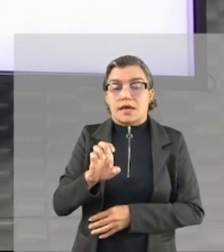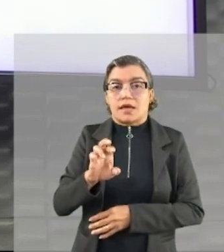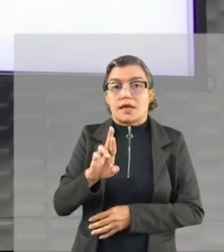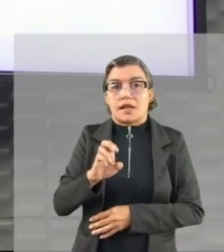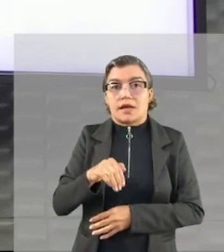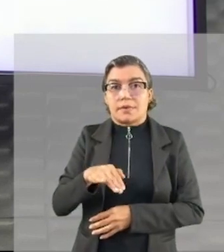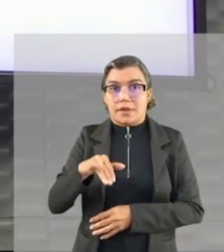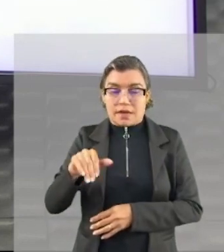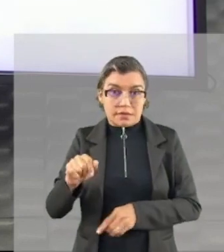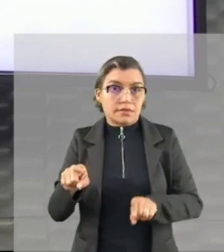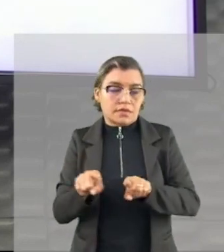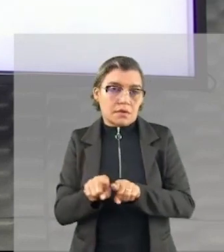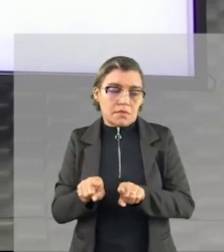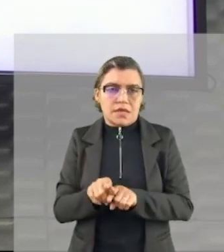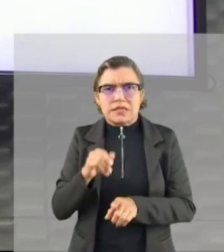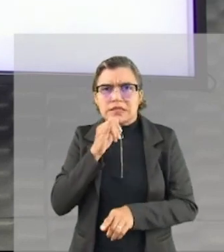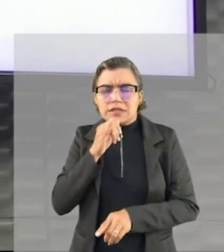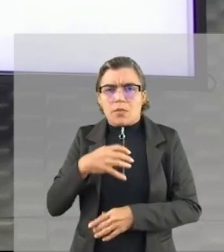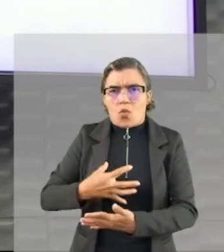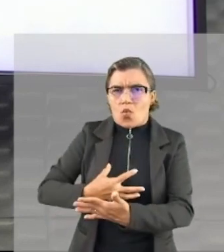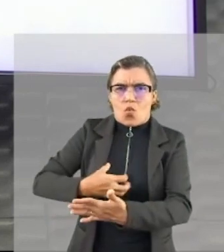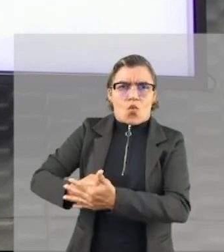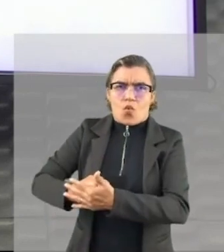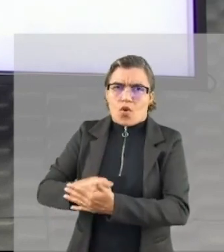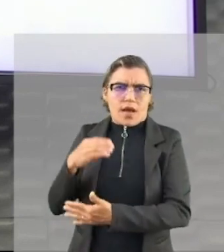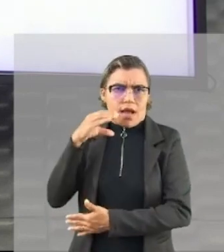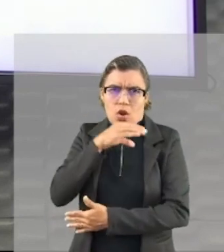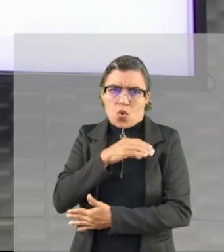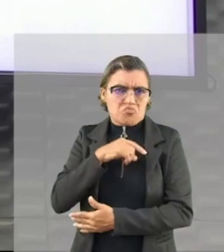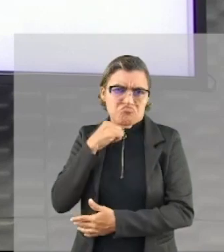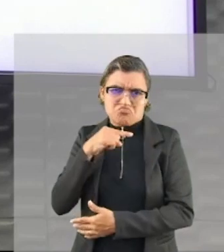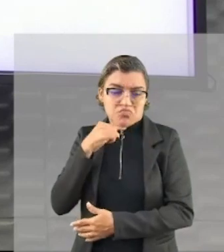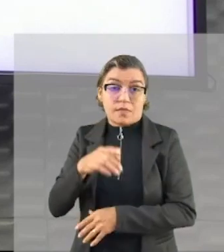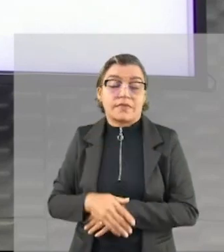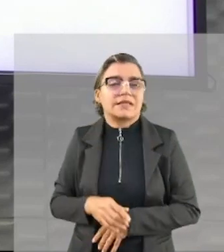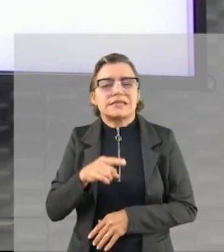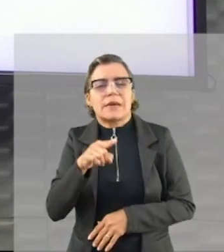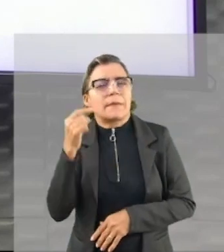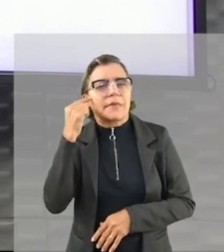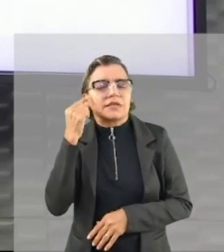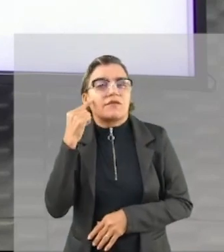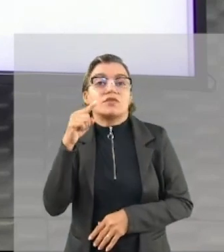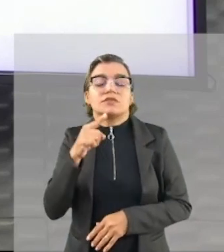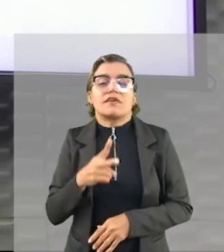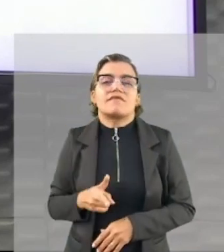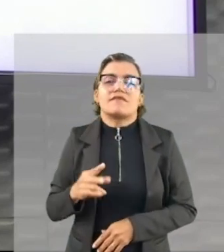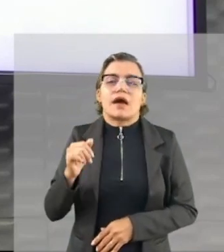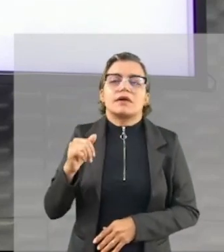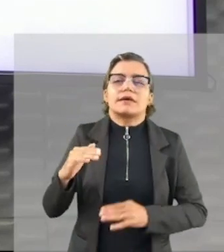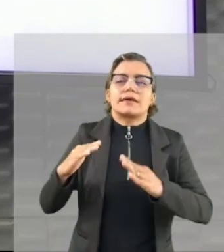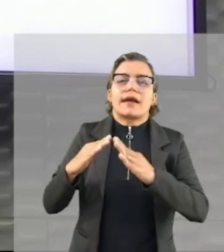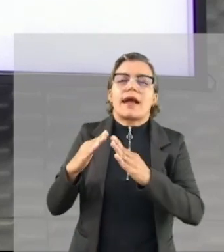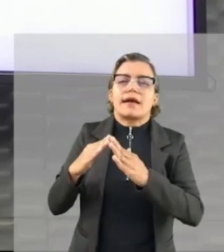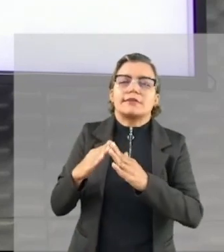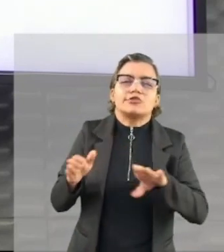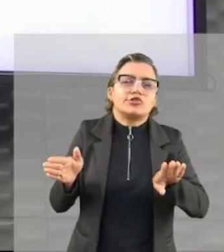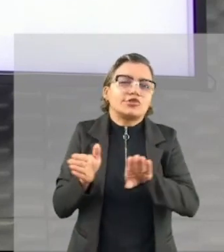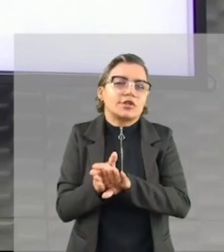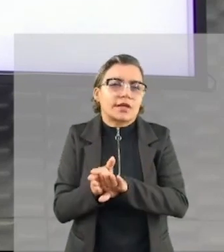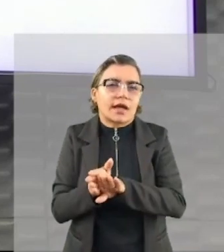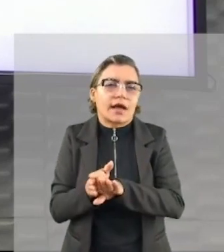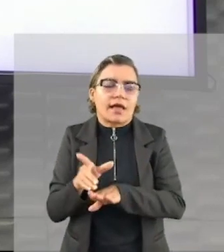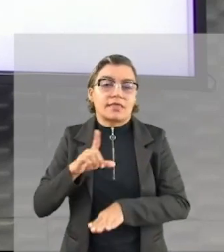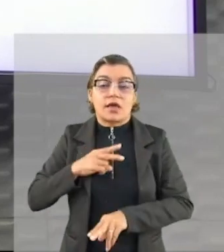condutores de calor. Vamos pensar comigo uma coisa. Você vai chegar em casa e fazer